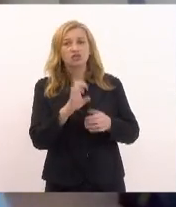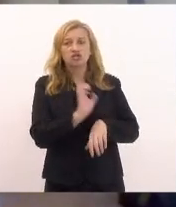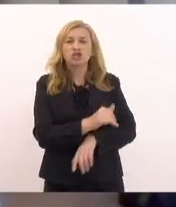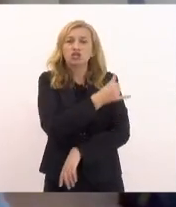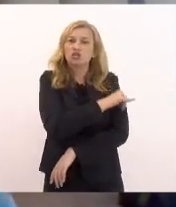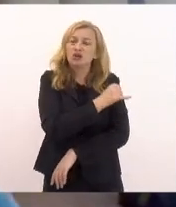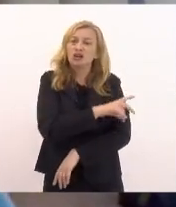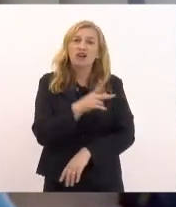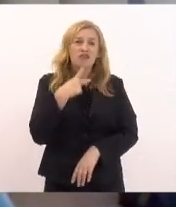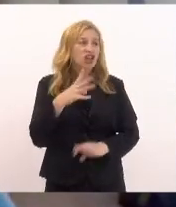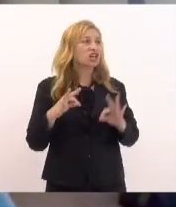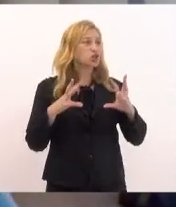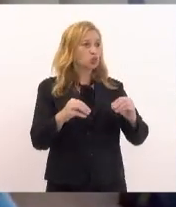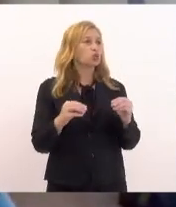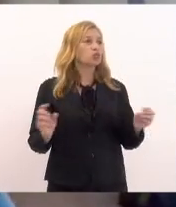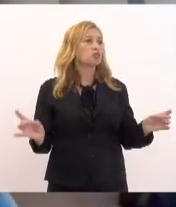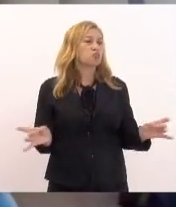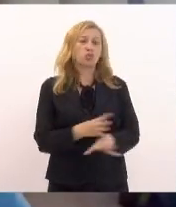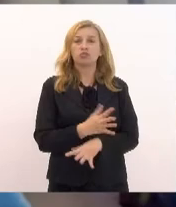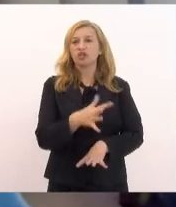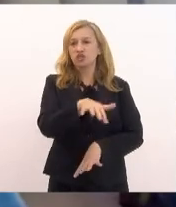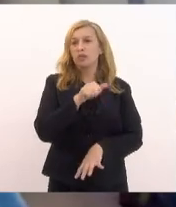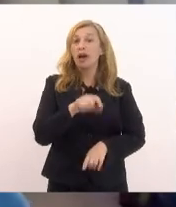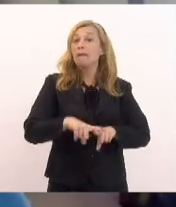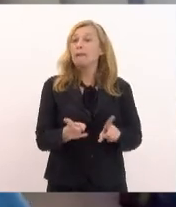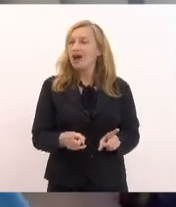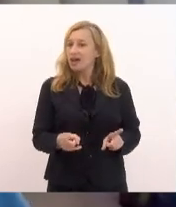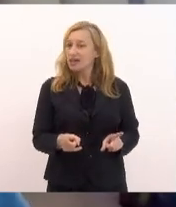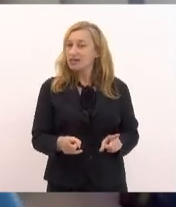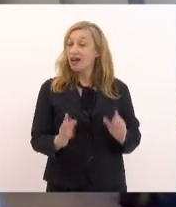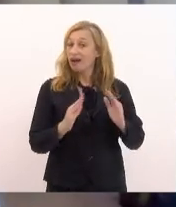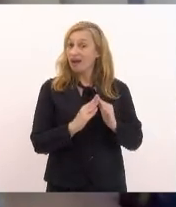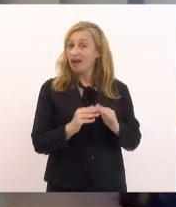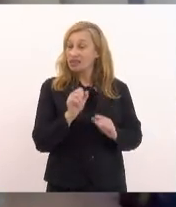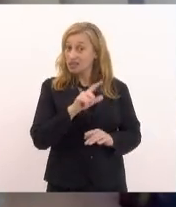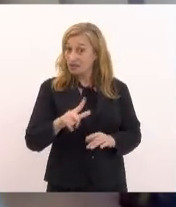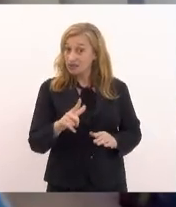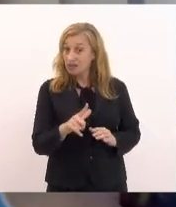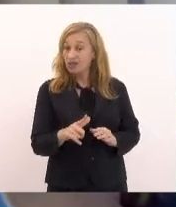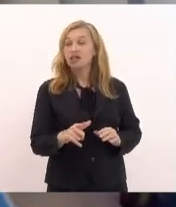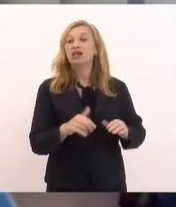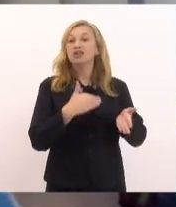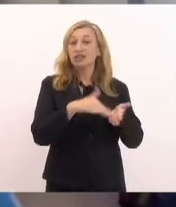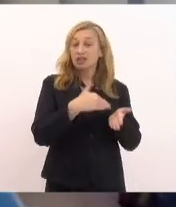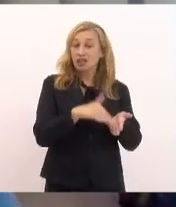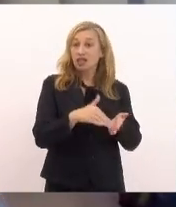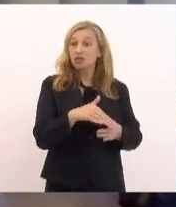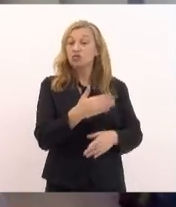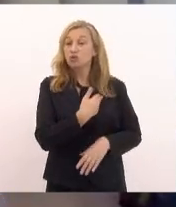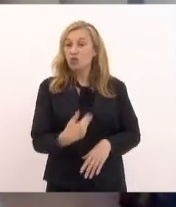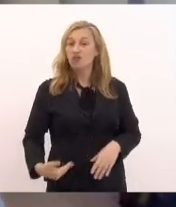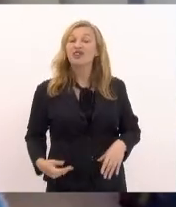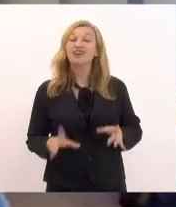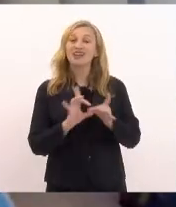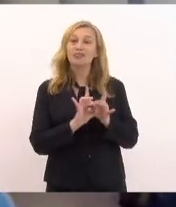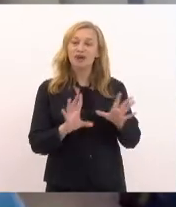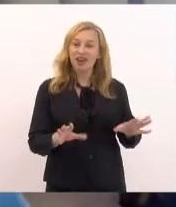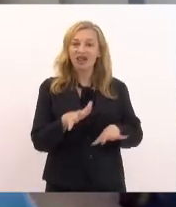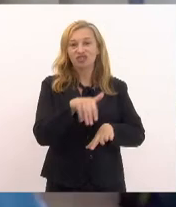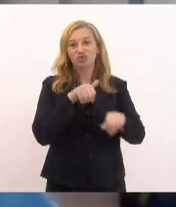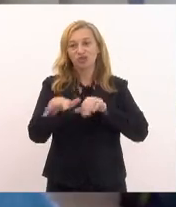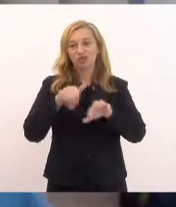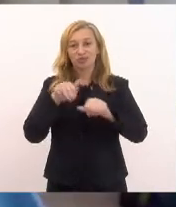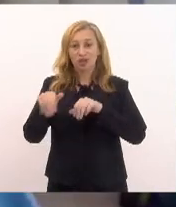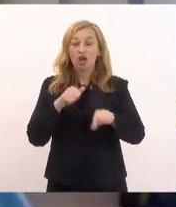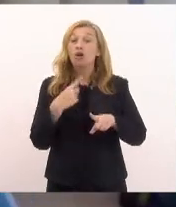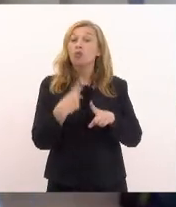dito que está com tudo pronto para convocar, mas cabe à Casa Civil, cabe à Secretaria de Governo autorizar essa convocação.